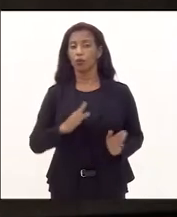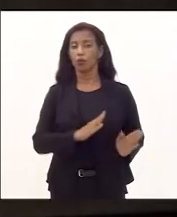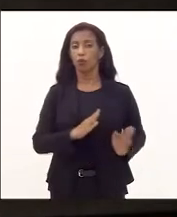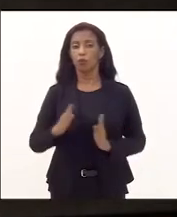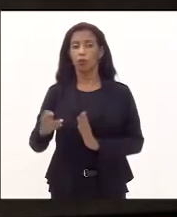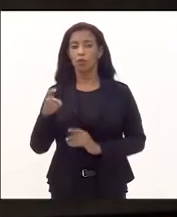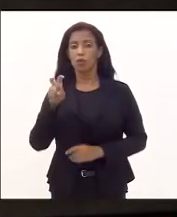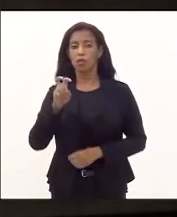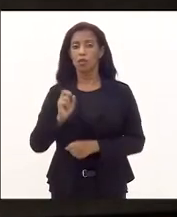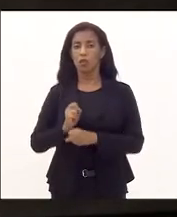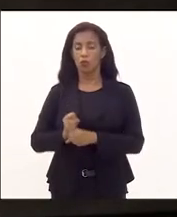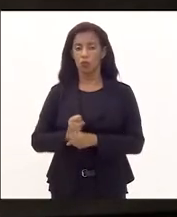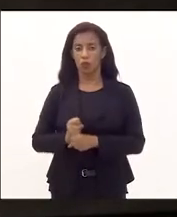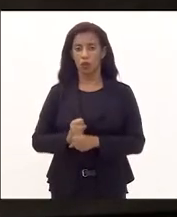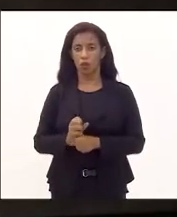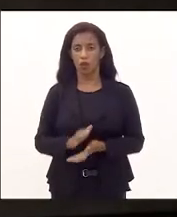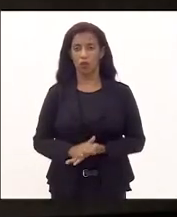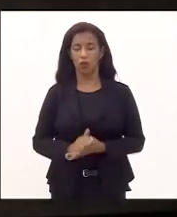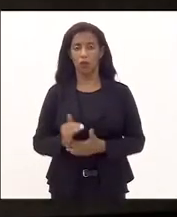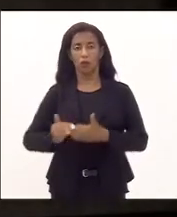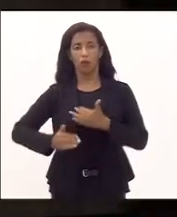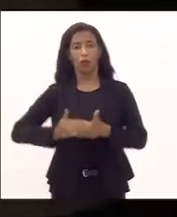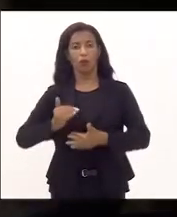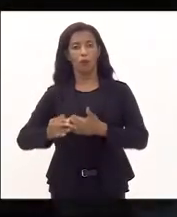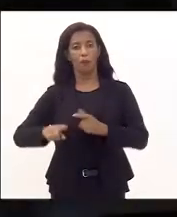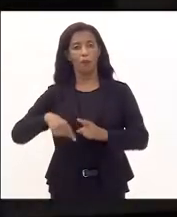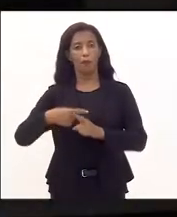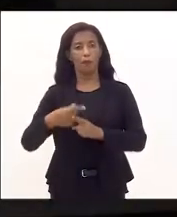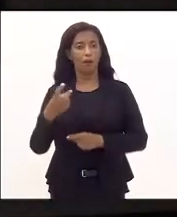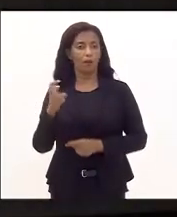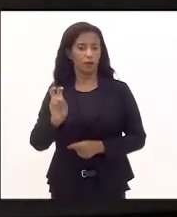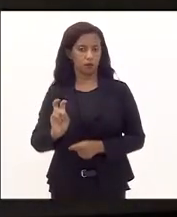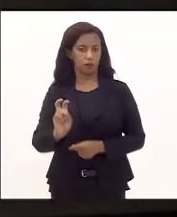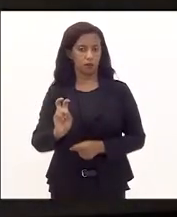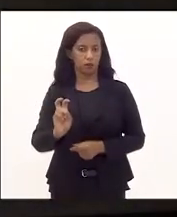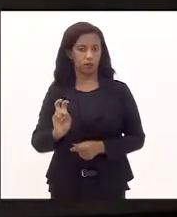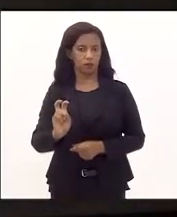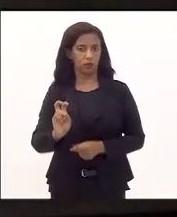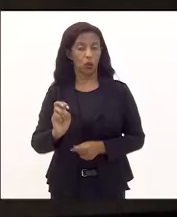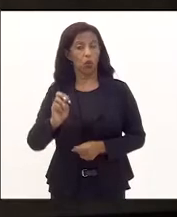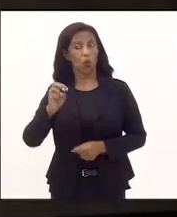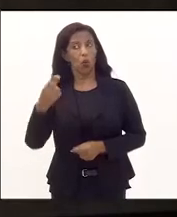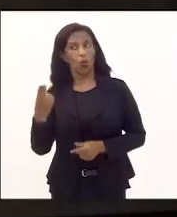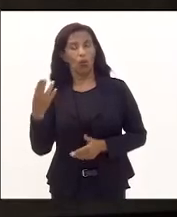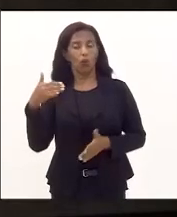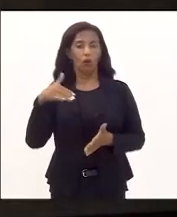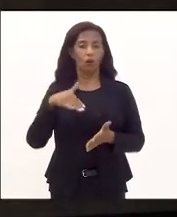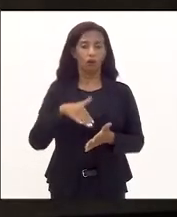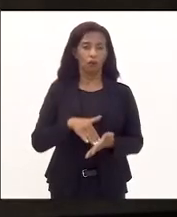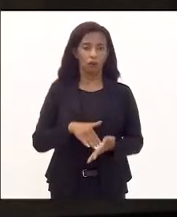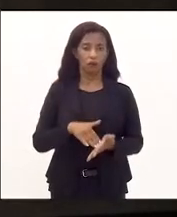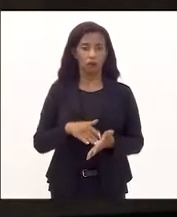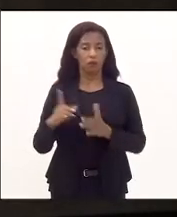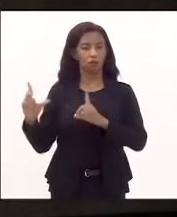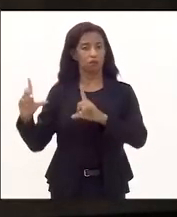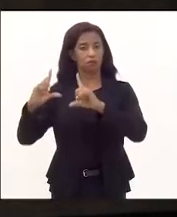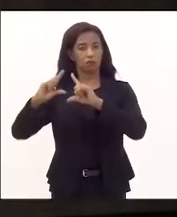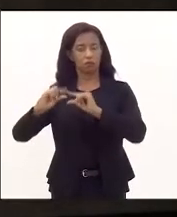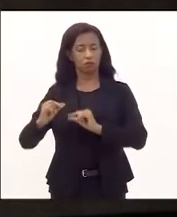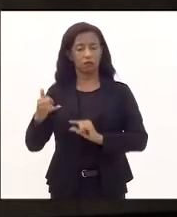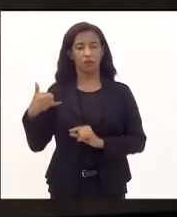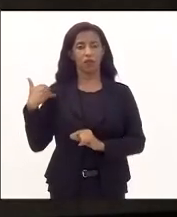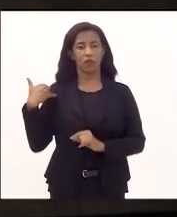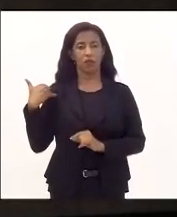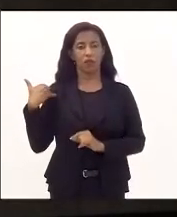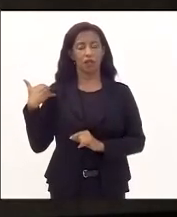de 5 anos, prorrogáveis por mais 5, ou até a redução da idade